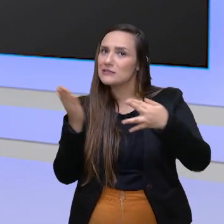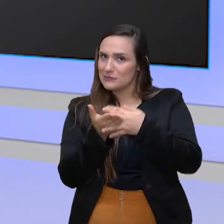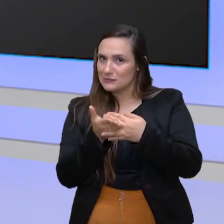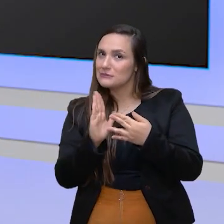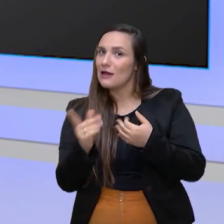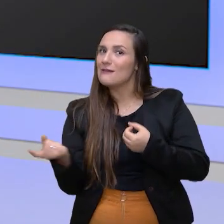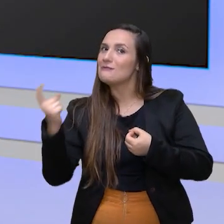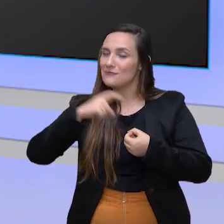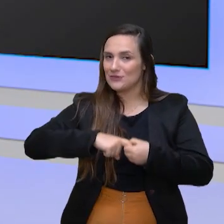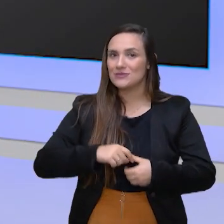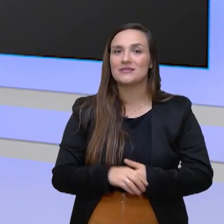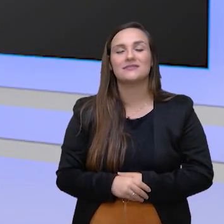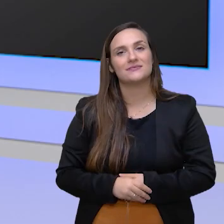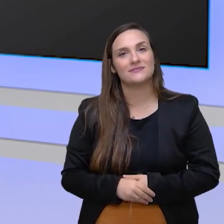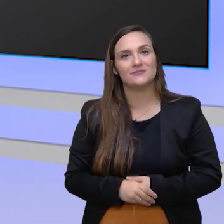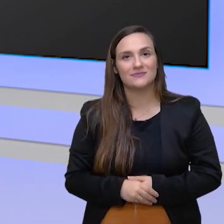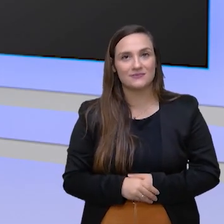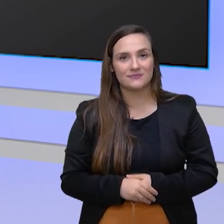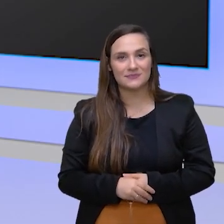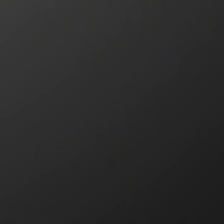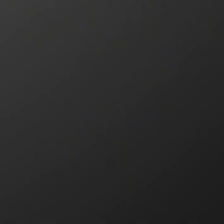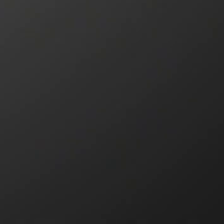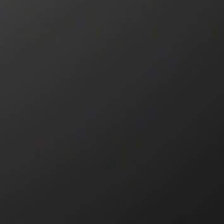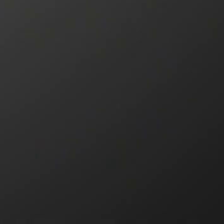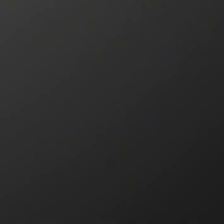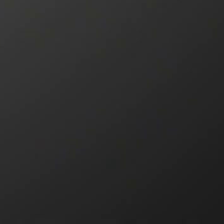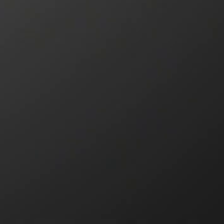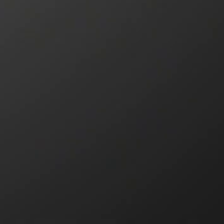Parlamentar vai para um rápido intervalo e já volta.